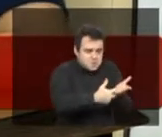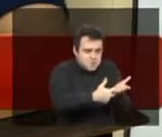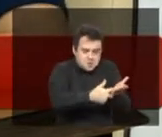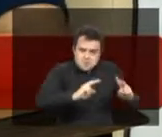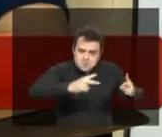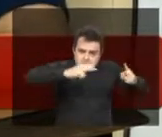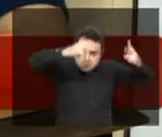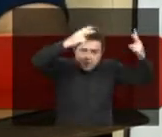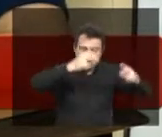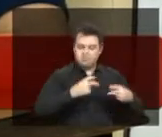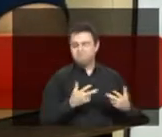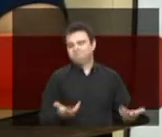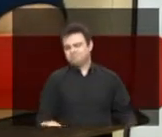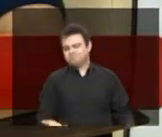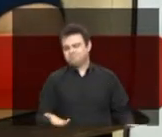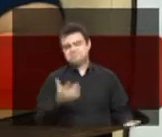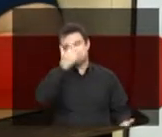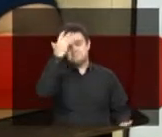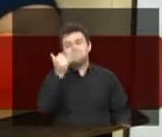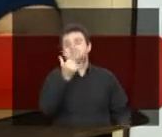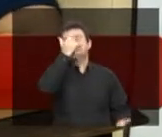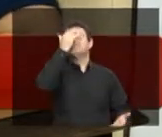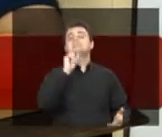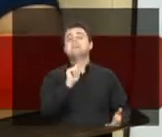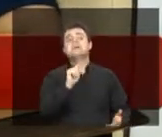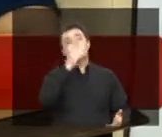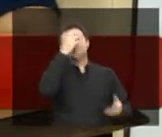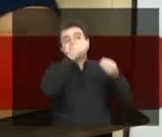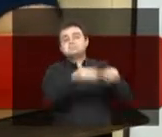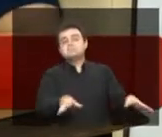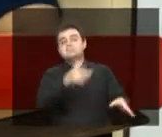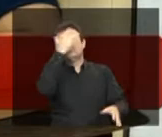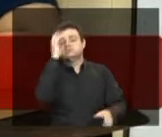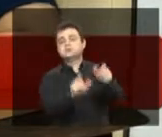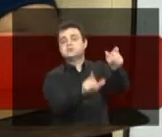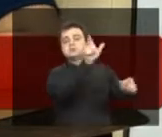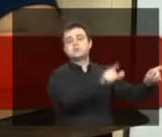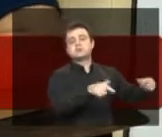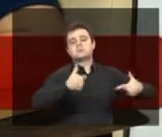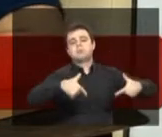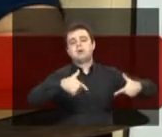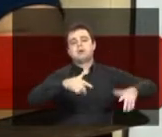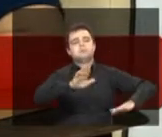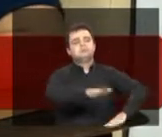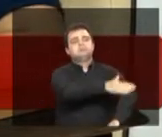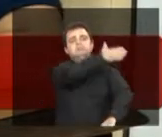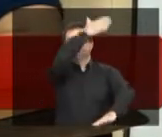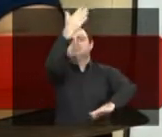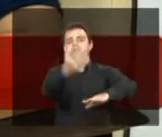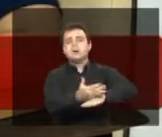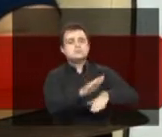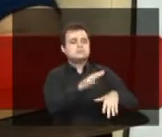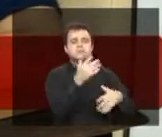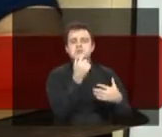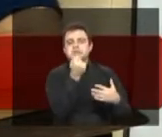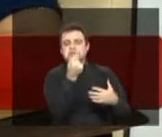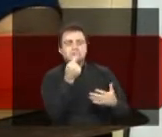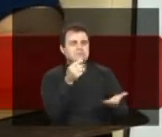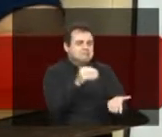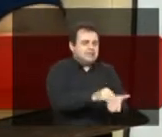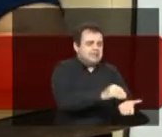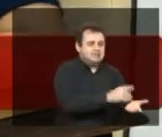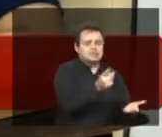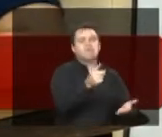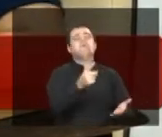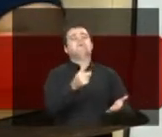vai pagar mais, infelizmente, vai ser o pobre trabalhador aí que às vezes não tem condições nem de andar de ônibus direito, vai ter que